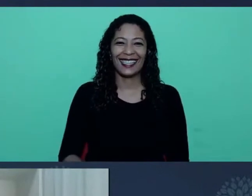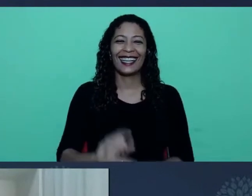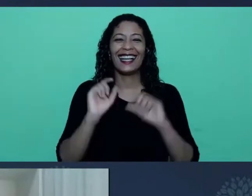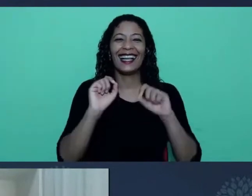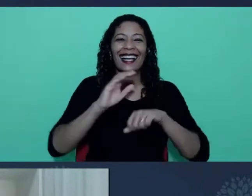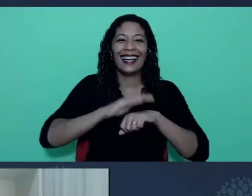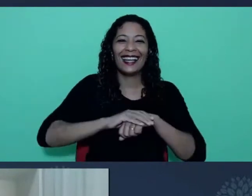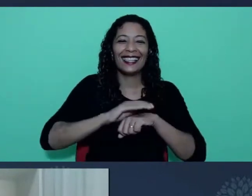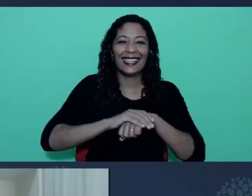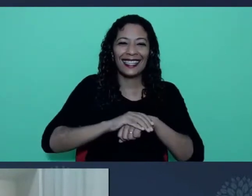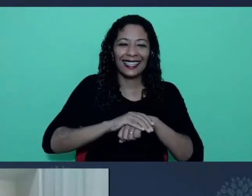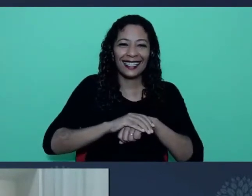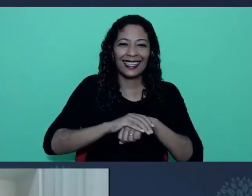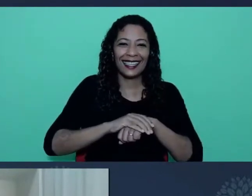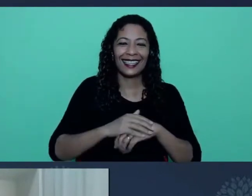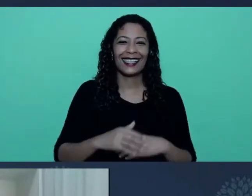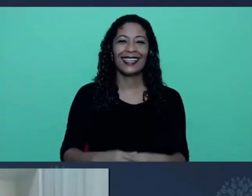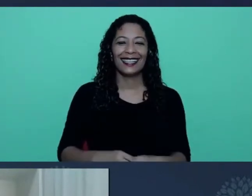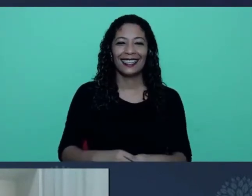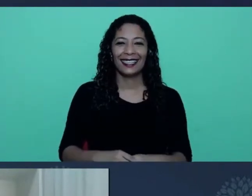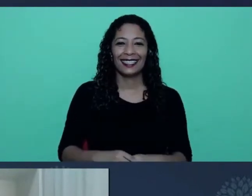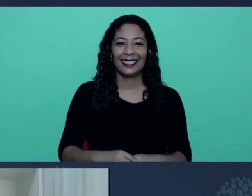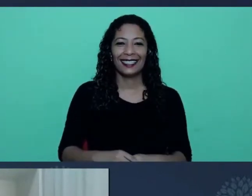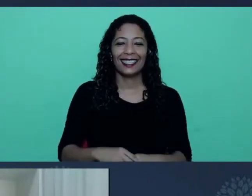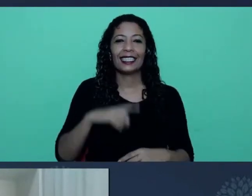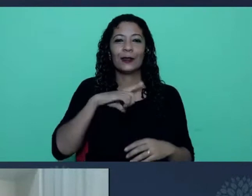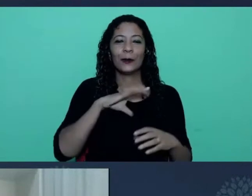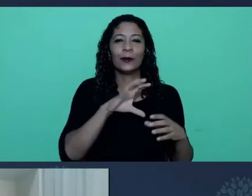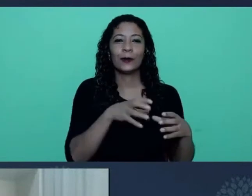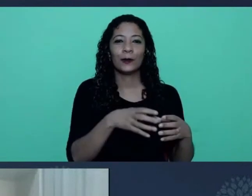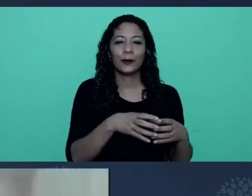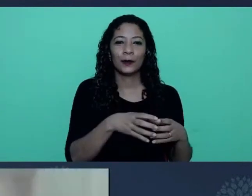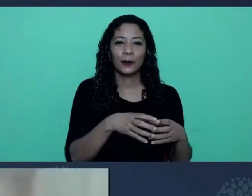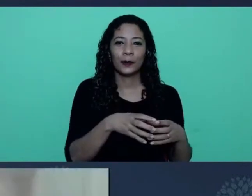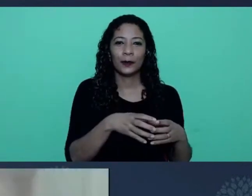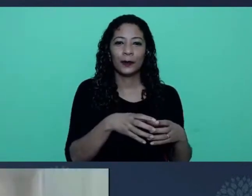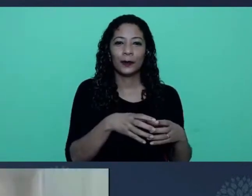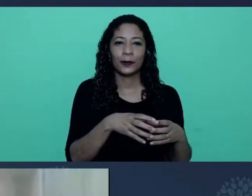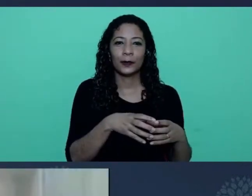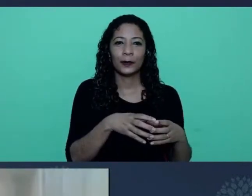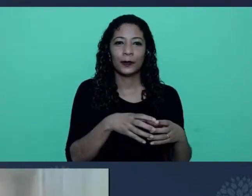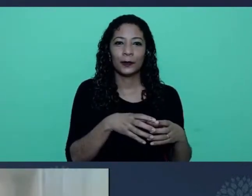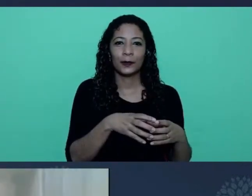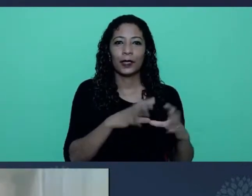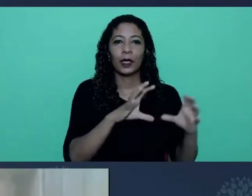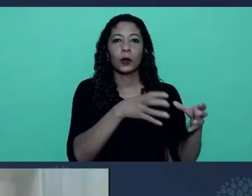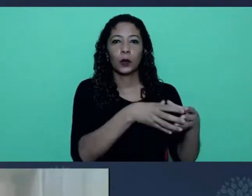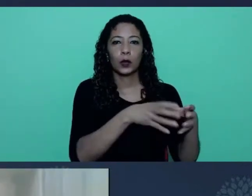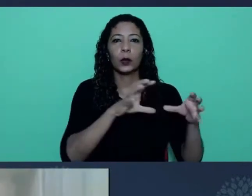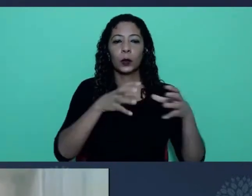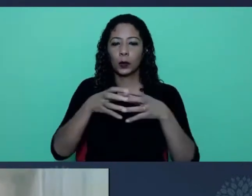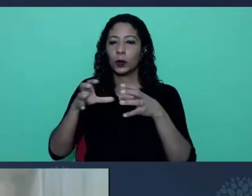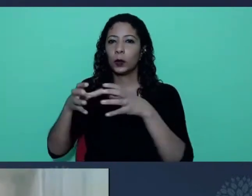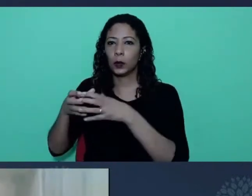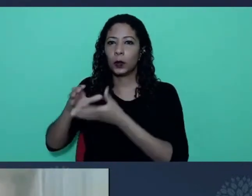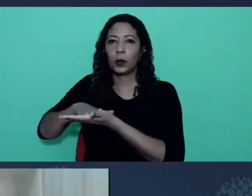Desautonomia. A gente tem bastante grupo de especiais aqui que a gente precisa de Libras, então o tempo